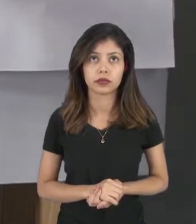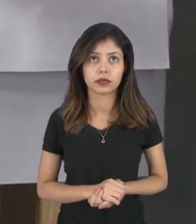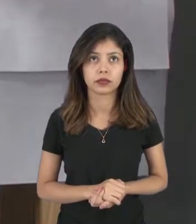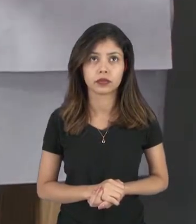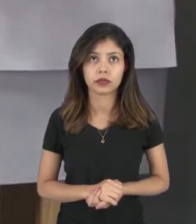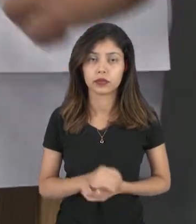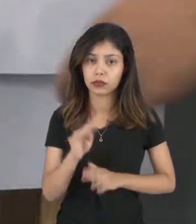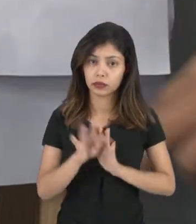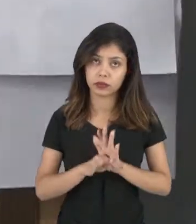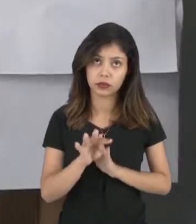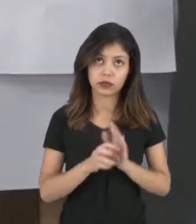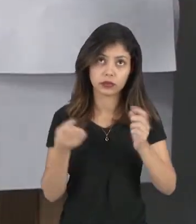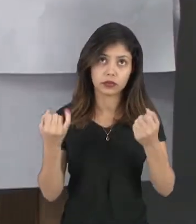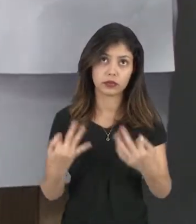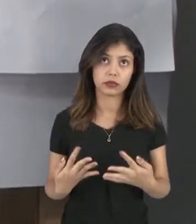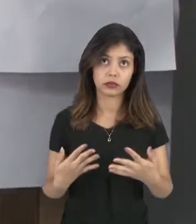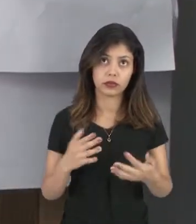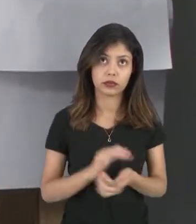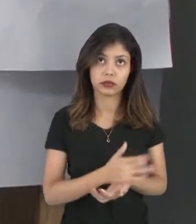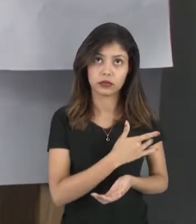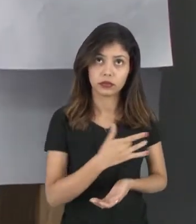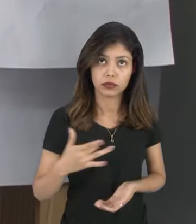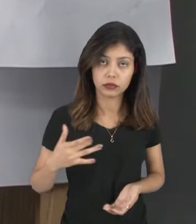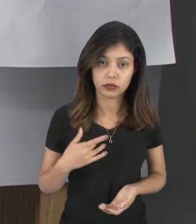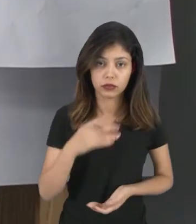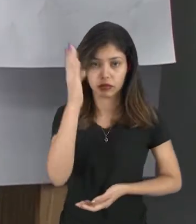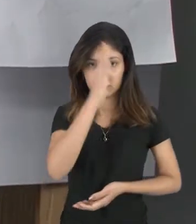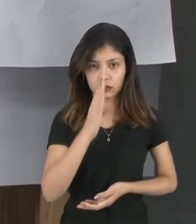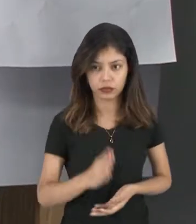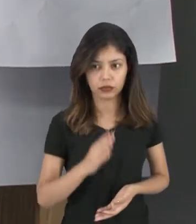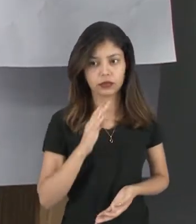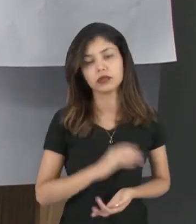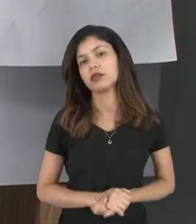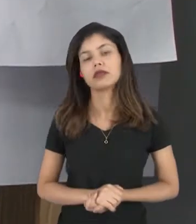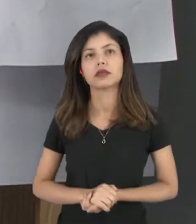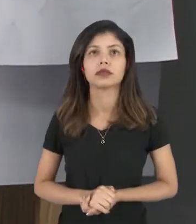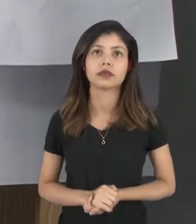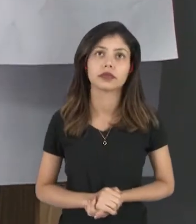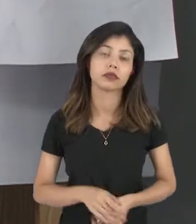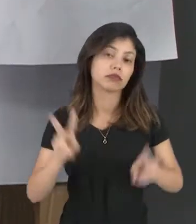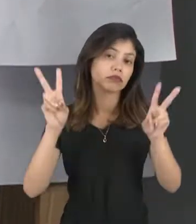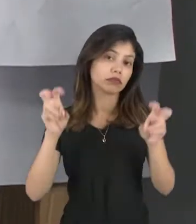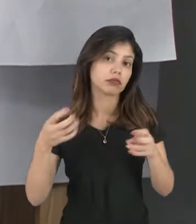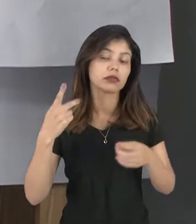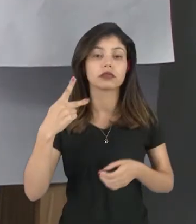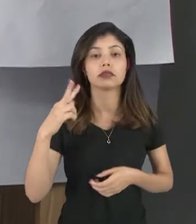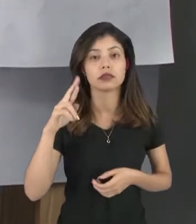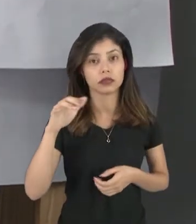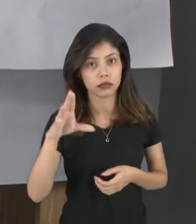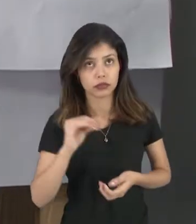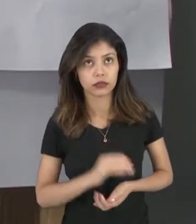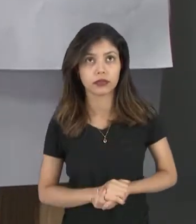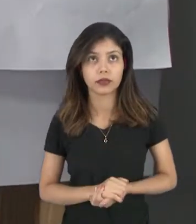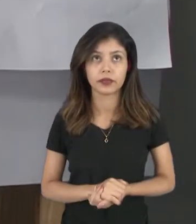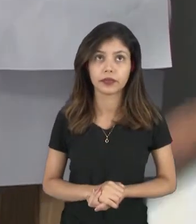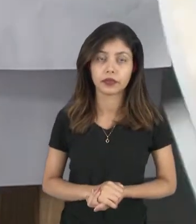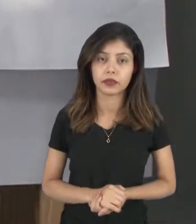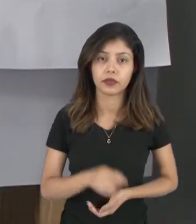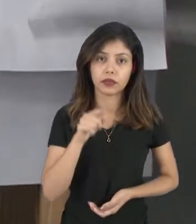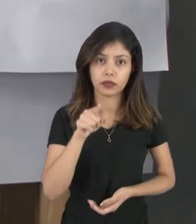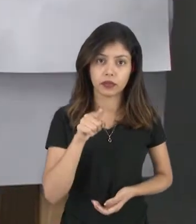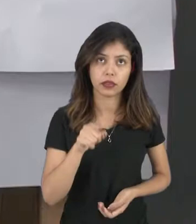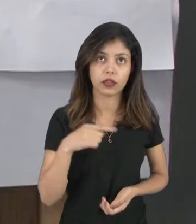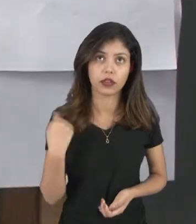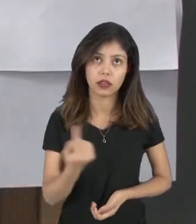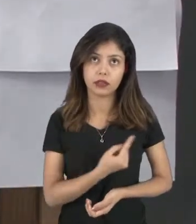Esse texto trata sobre o caos na saúde pública brasileira. Um tema bem polêmico, né? Necessidade de todos